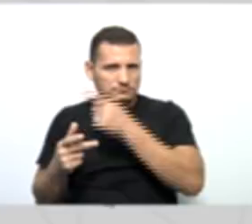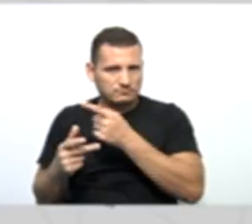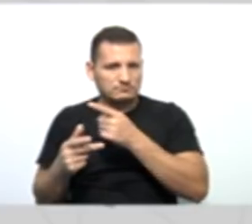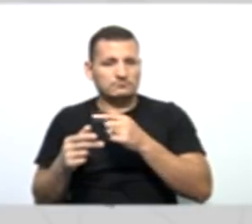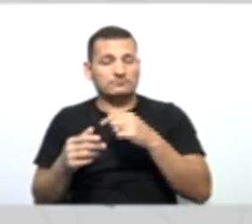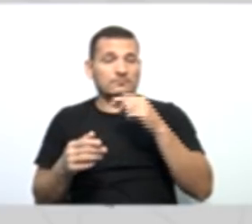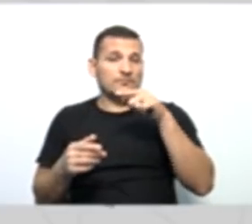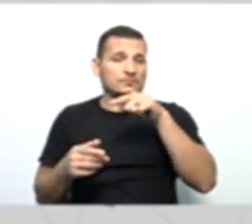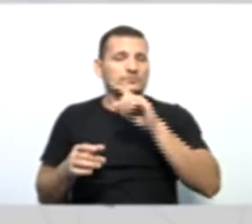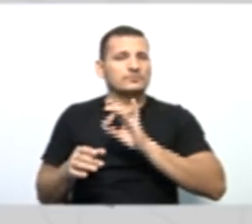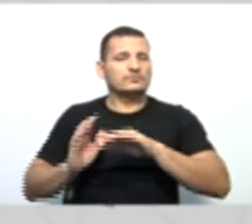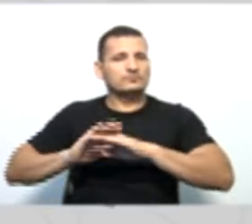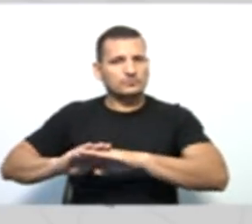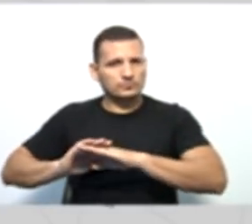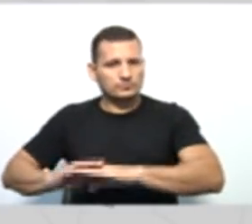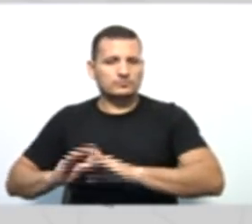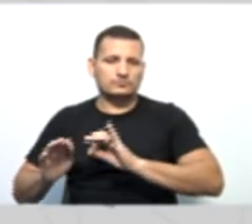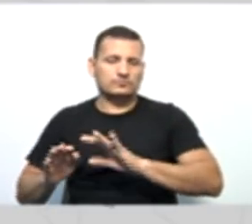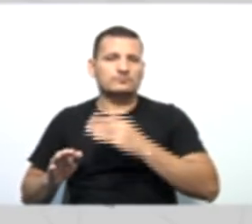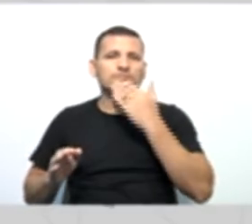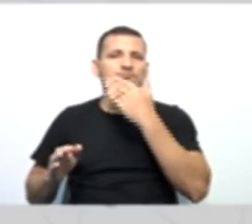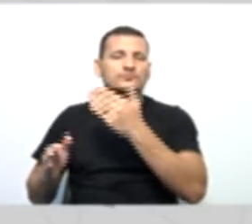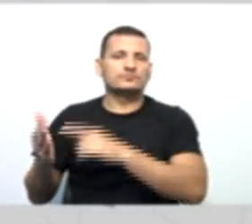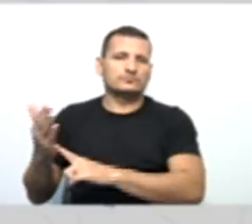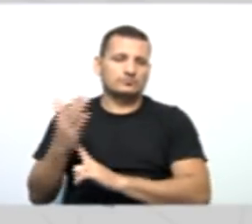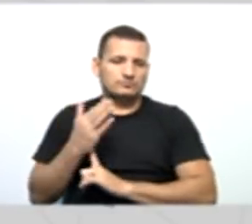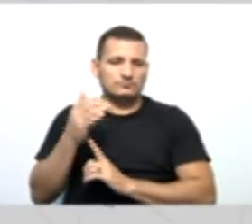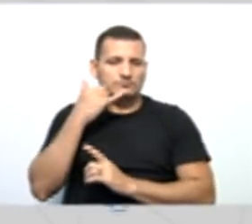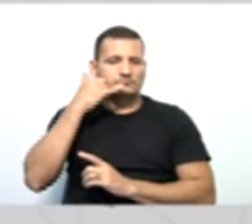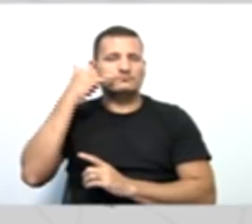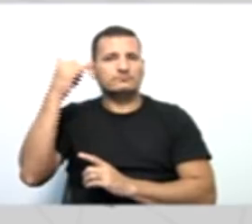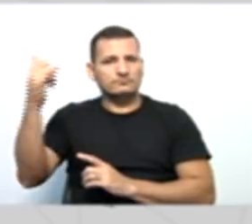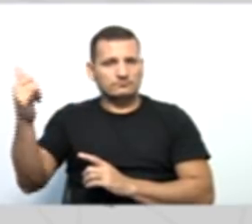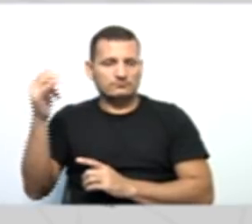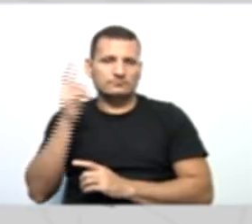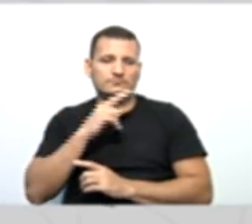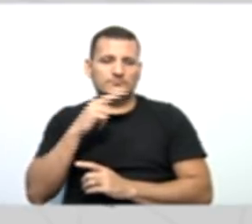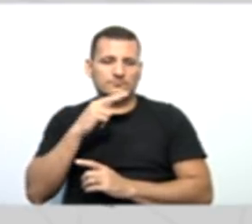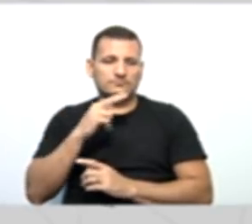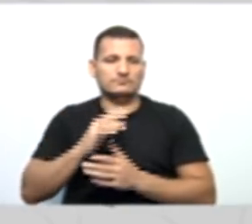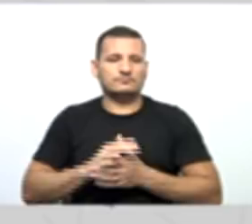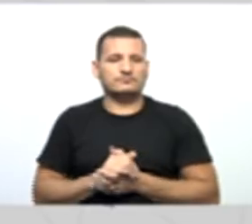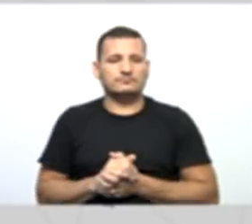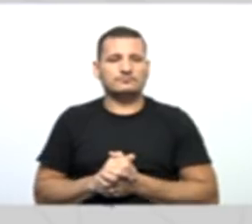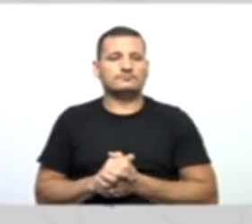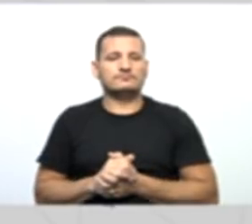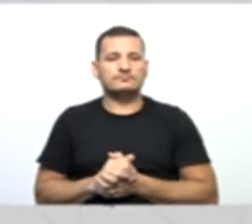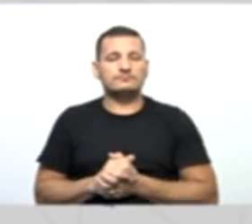socorrista e não um herói, pedir auxílio, telefonar para atendimento de urgência.